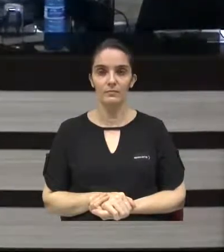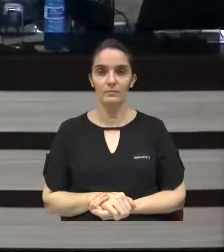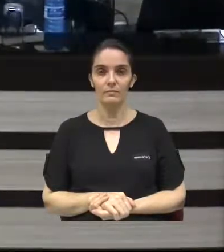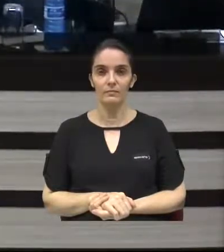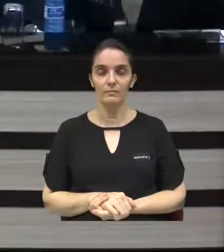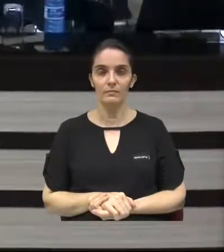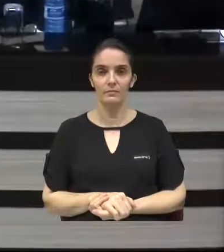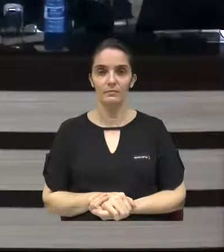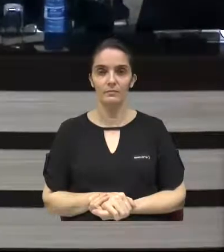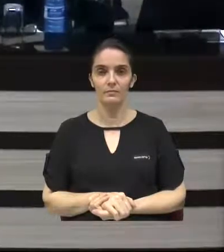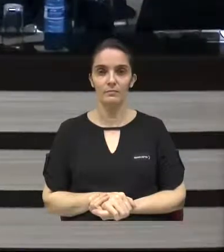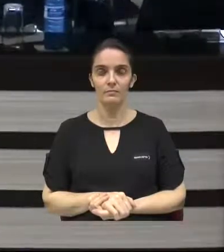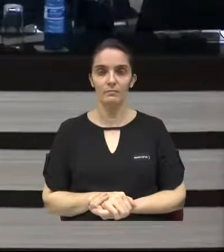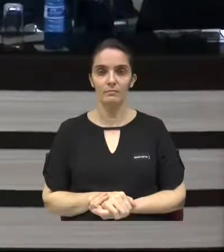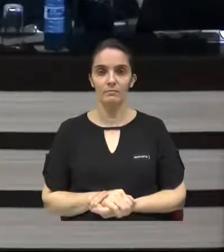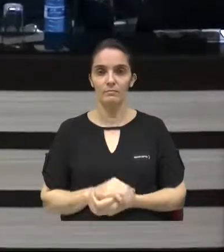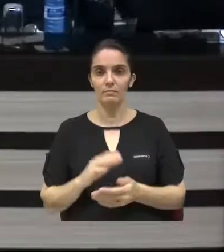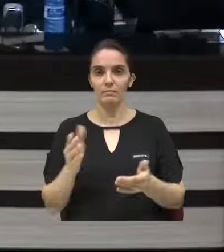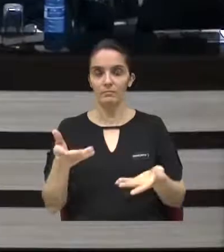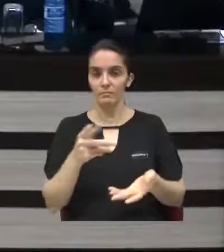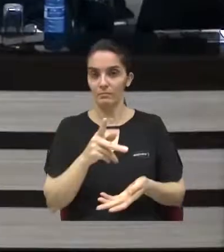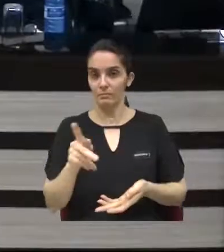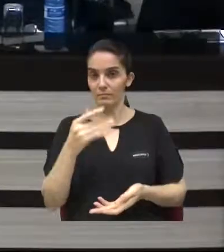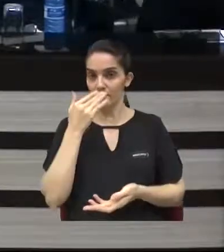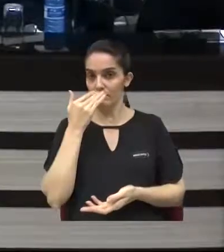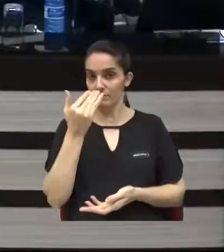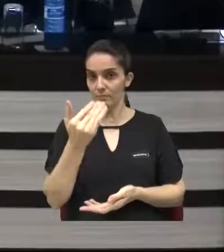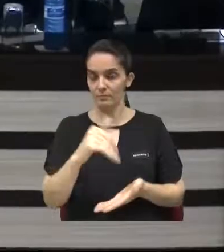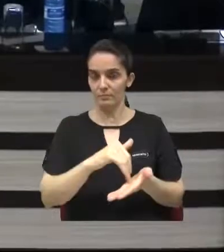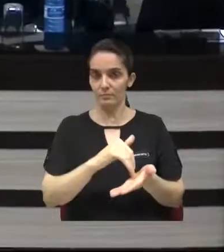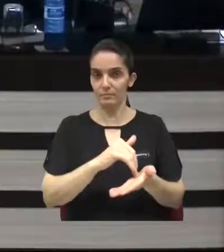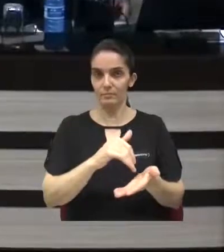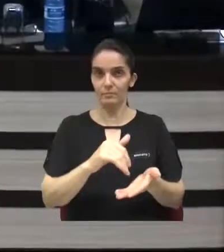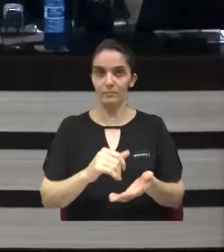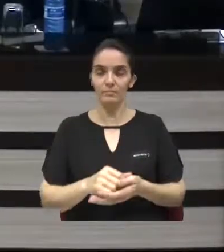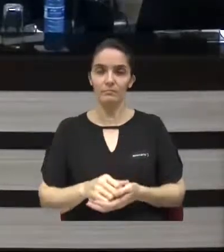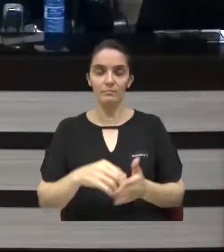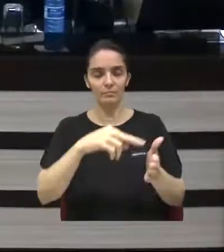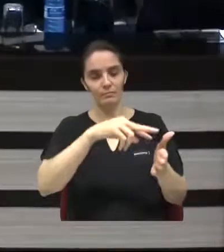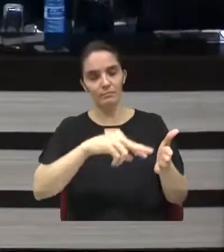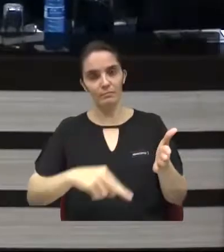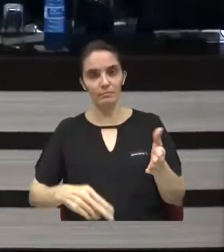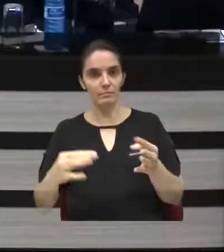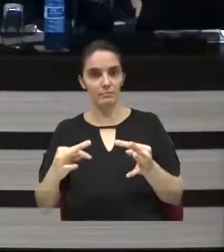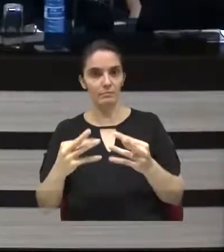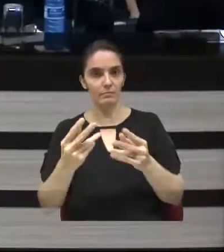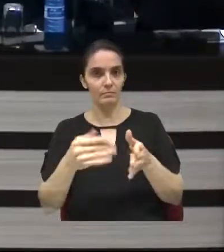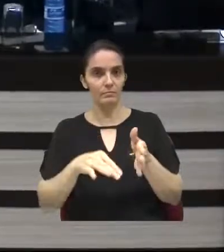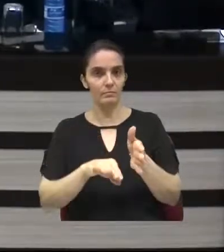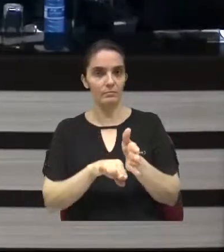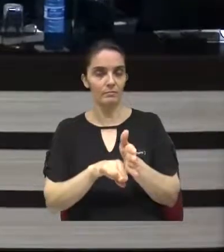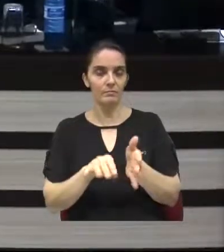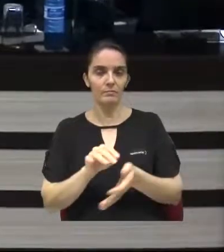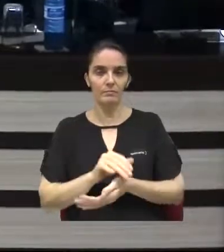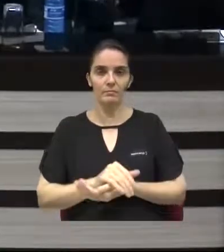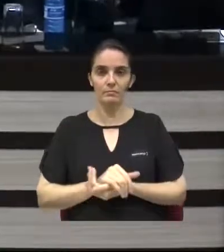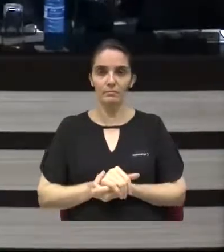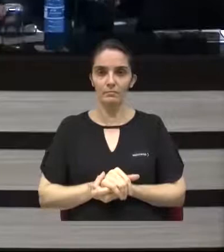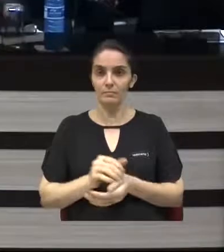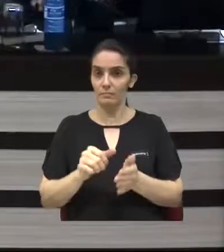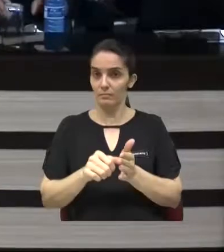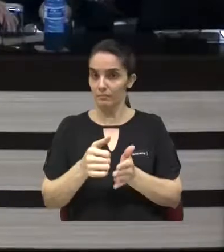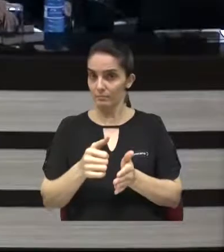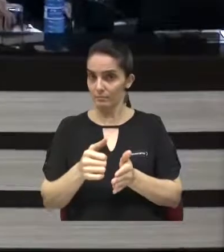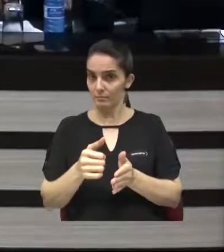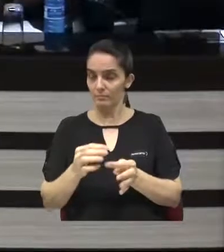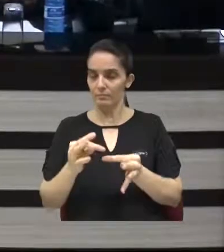Vamos para a matéria. Essa presidência solicita ao senhor secretário da mesa que proceda à leitura da matéria do expediente. Primeiro, a matéria